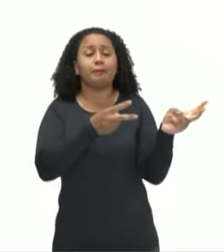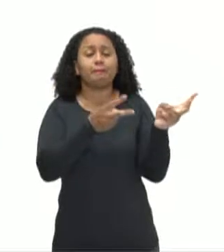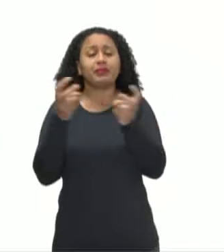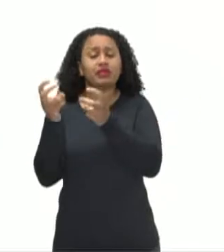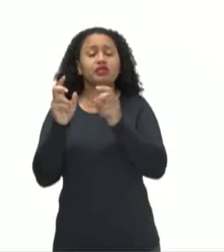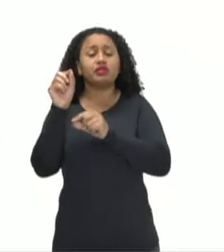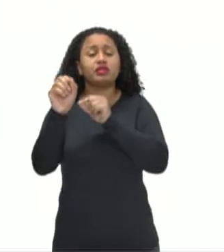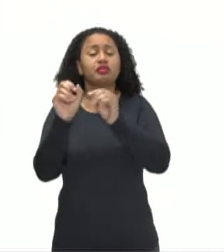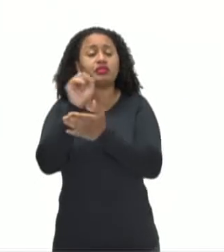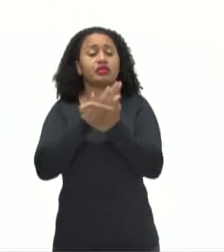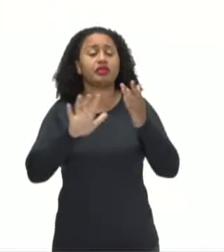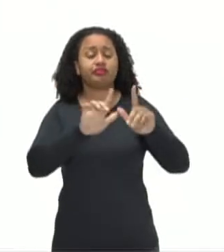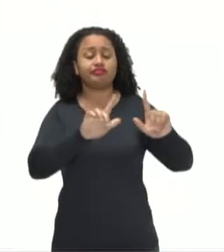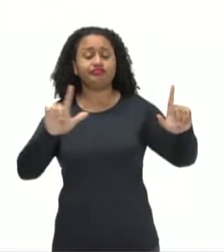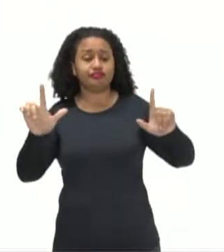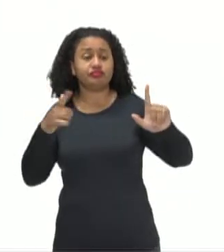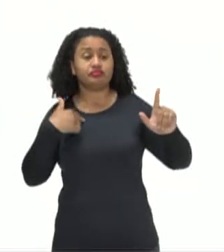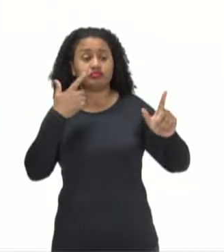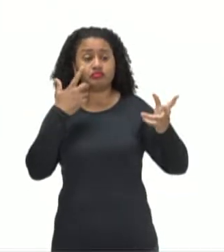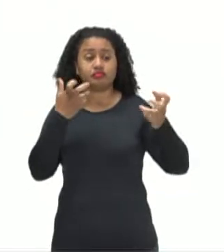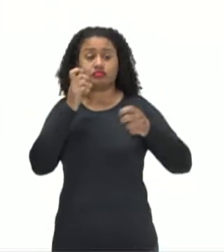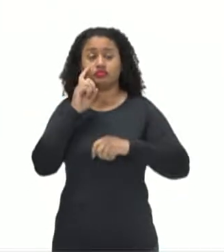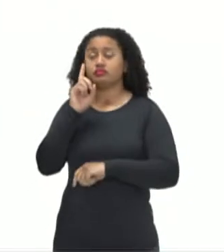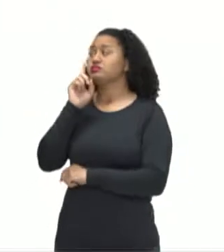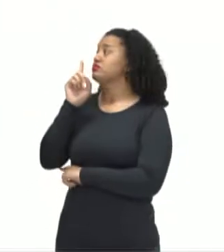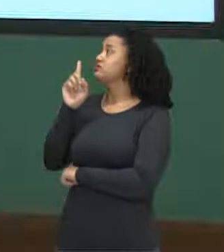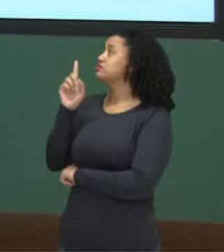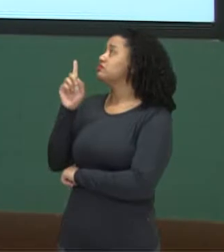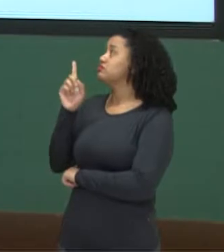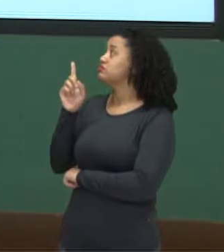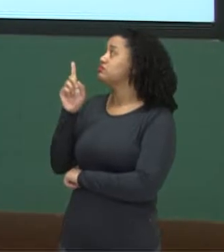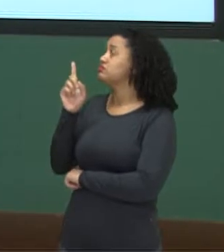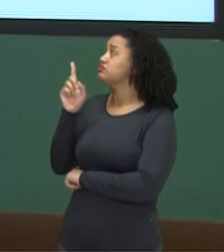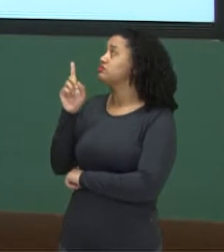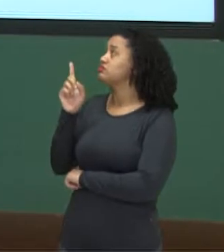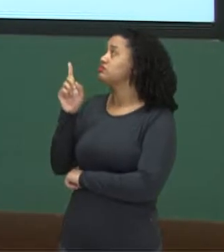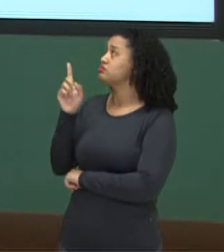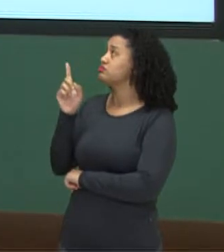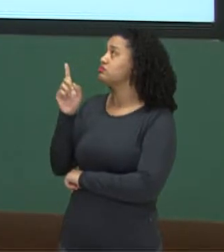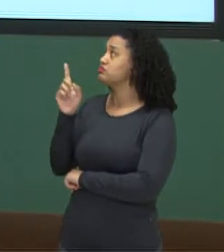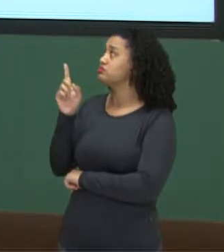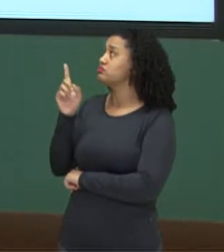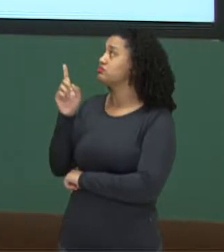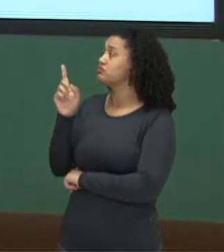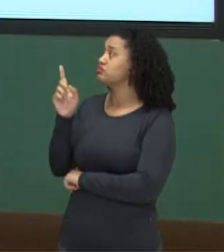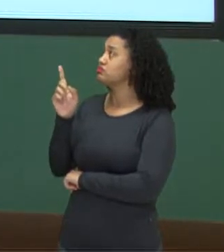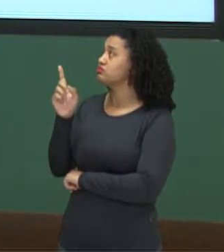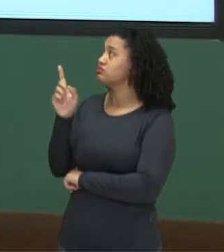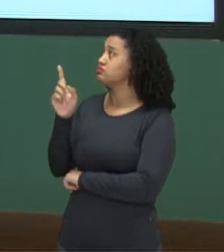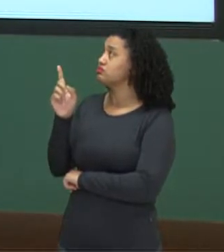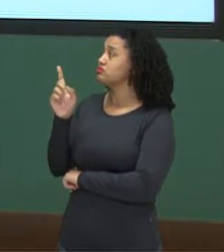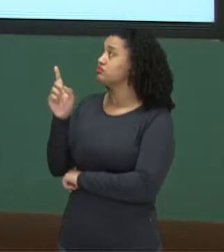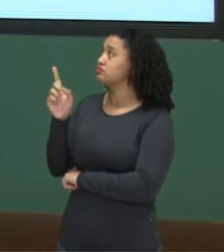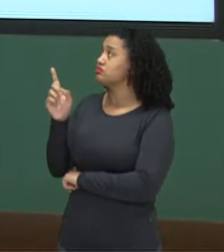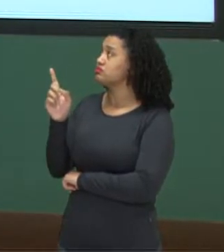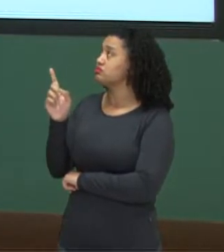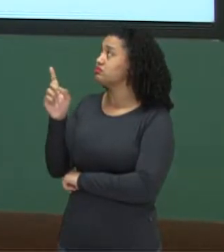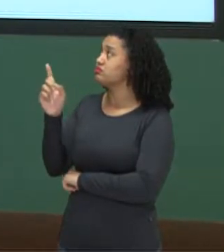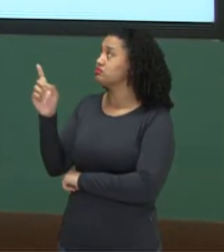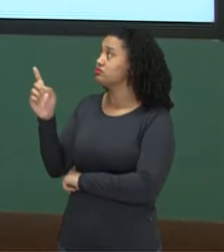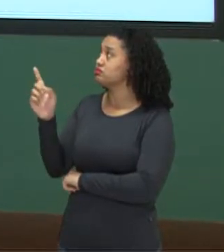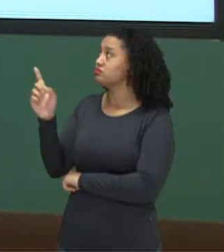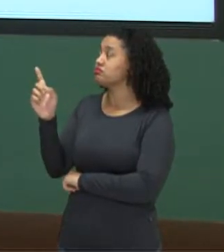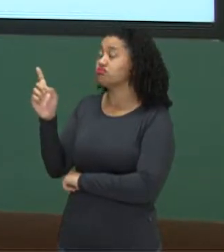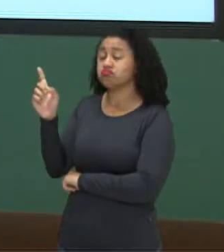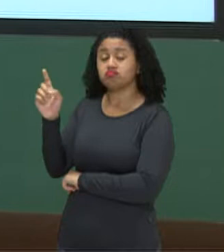aqui nesta imagem. Nós temos aqui um braço, do homem, a pata de uma rã, a asa